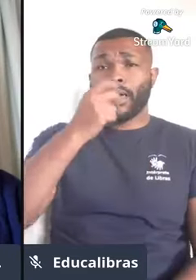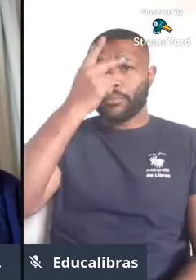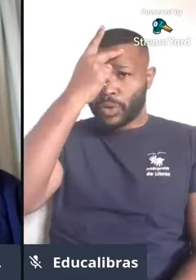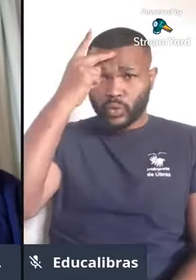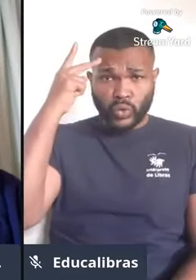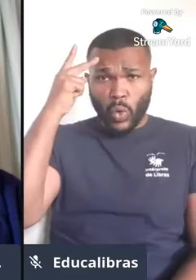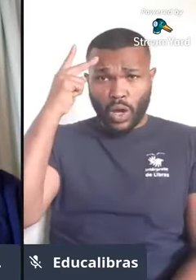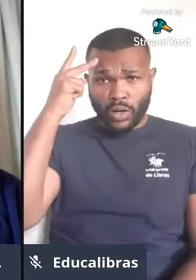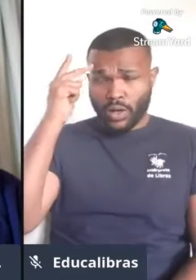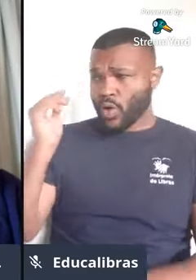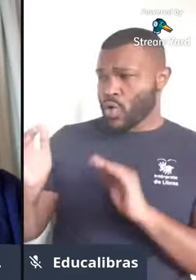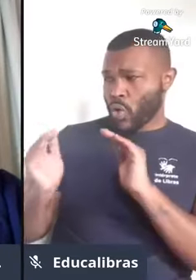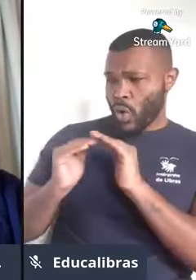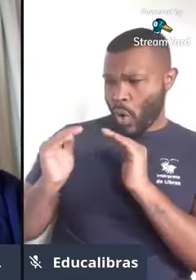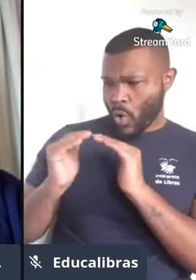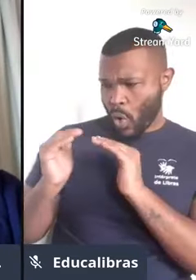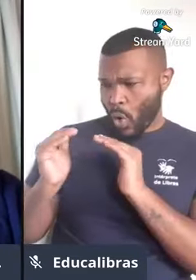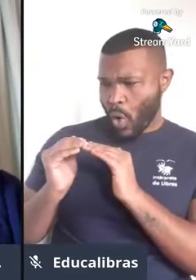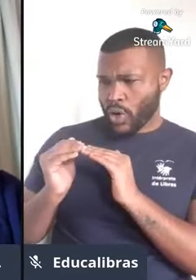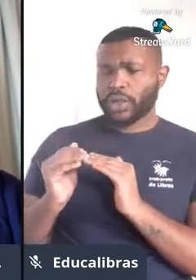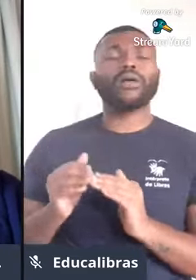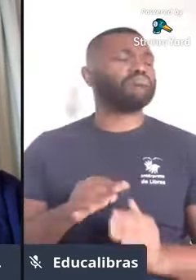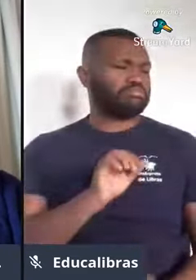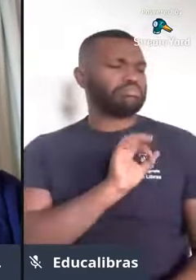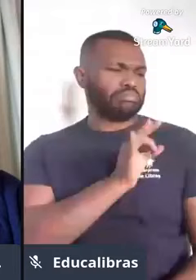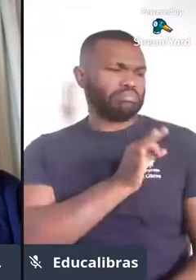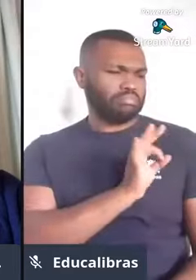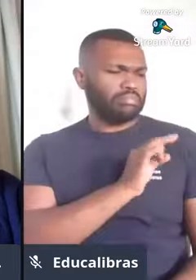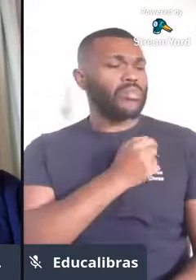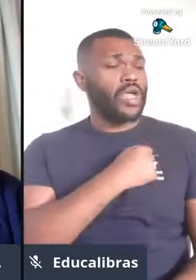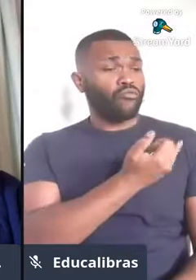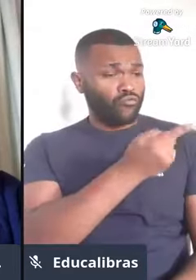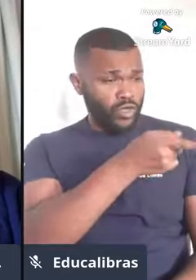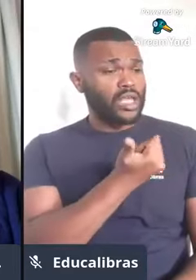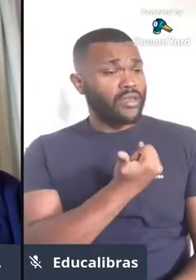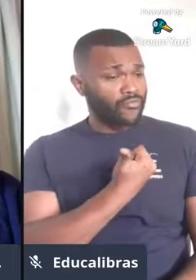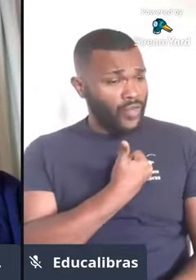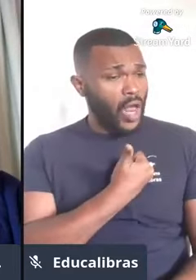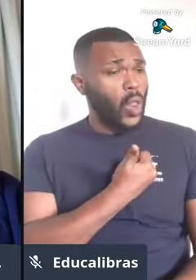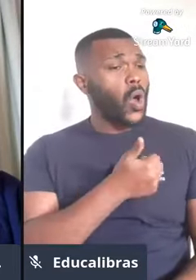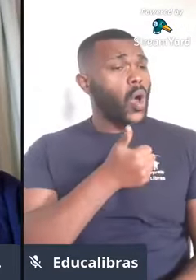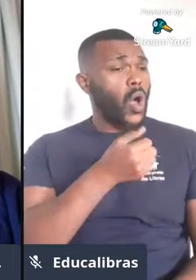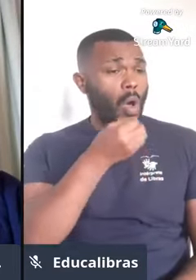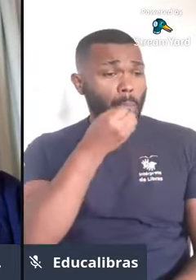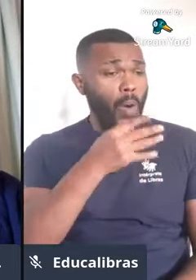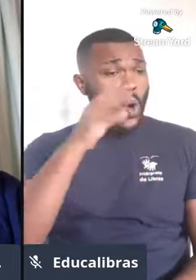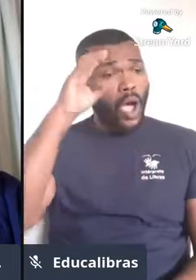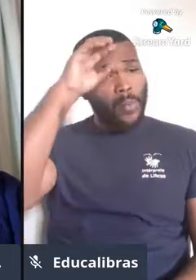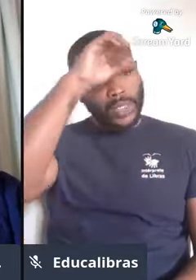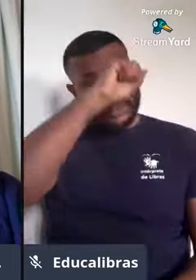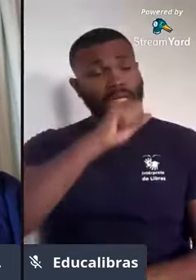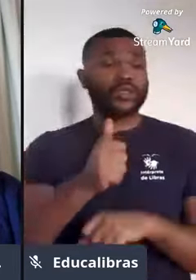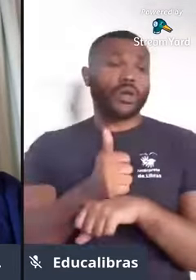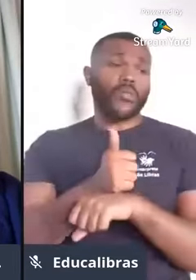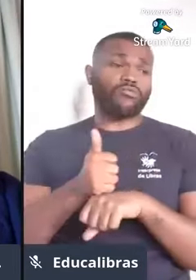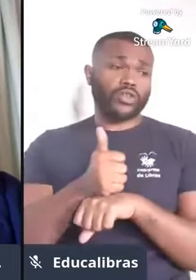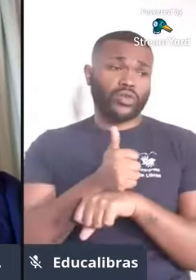isso? Concordo e reafirmo, tudo isso que você disse vale também para a aprendizagem profissional. Então, eu acho